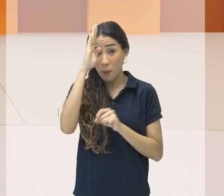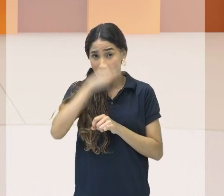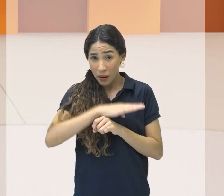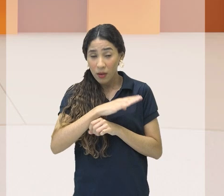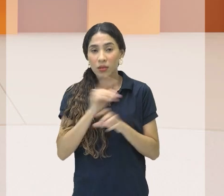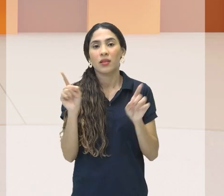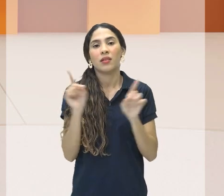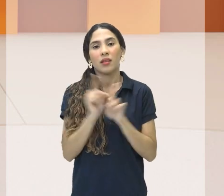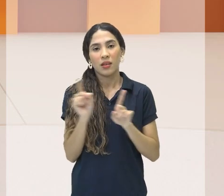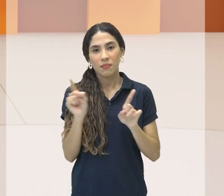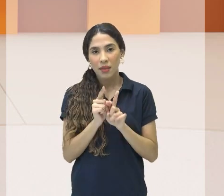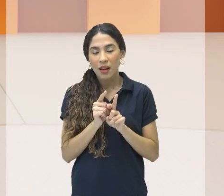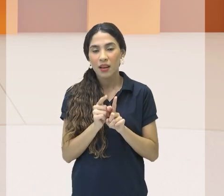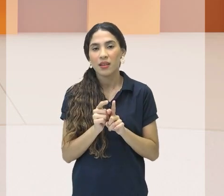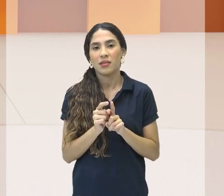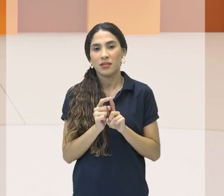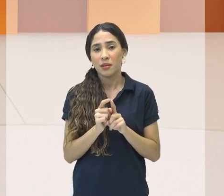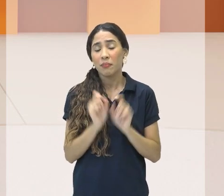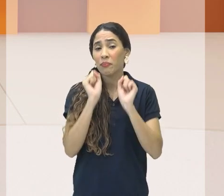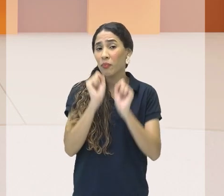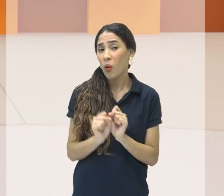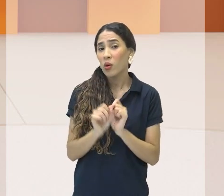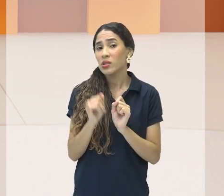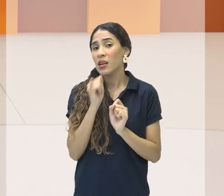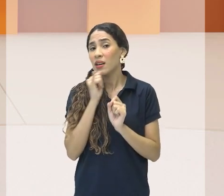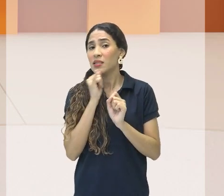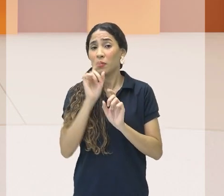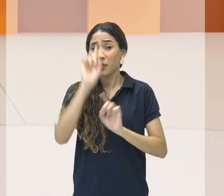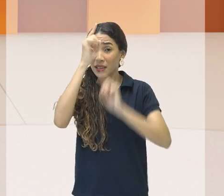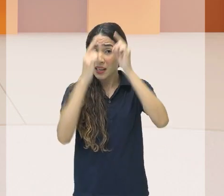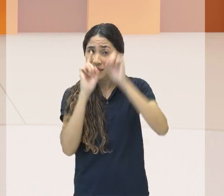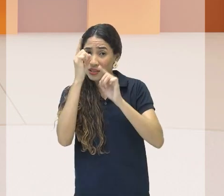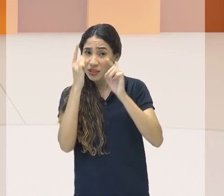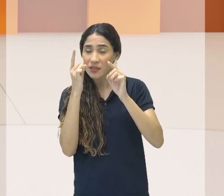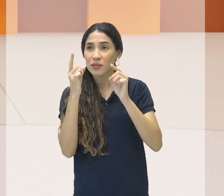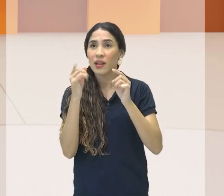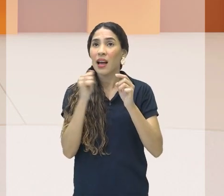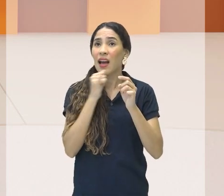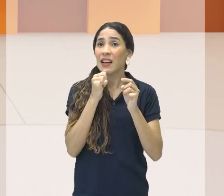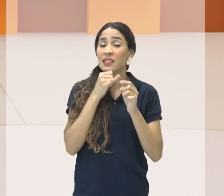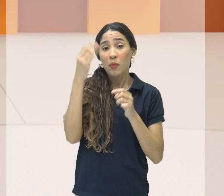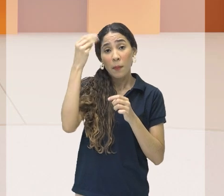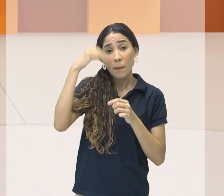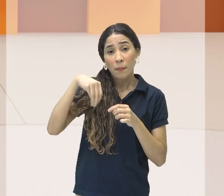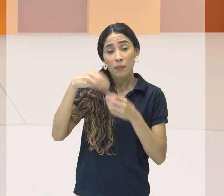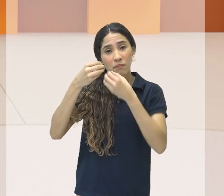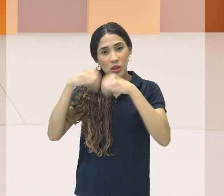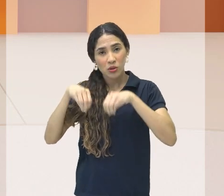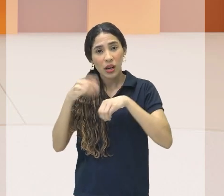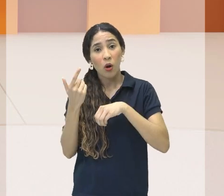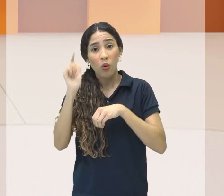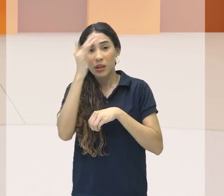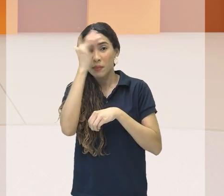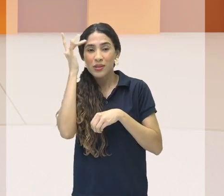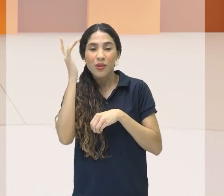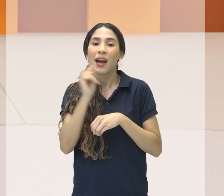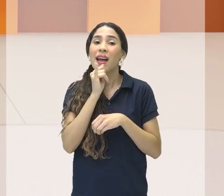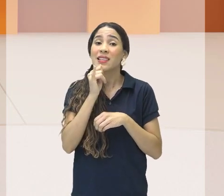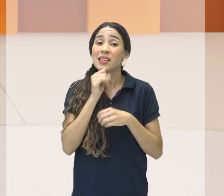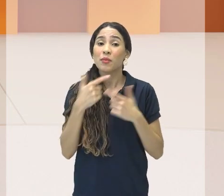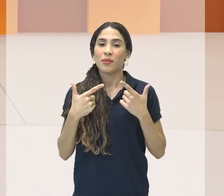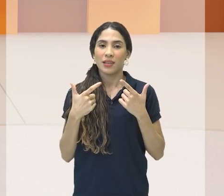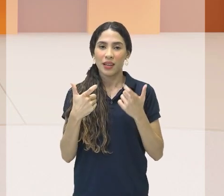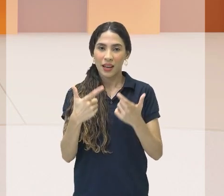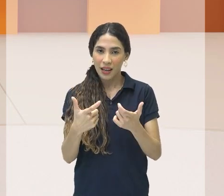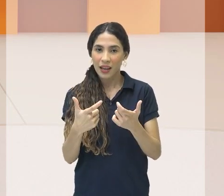também, né? Ele pode ser um ser criativo para prejudicar os outros. Um exemplo disso são as guerras,